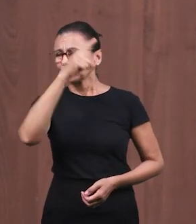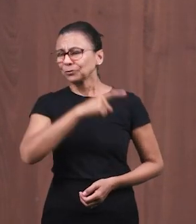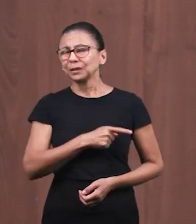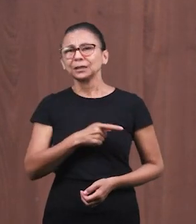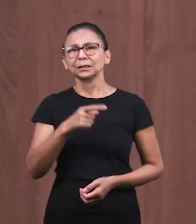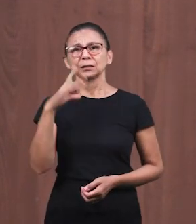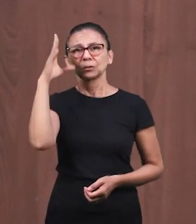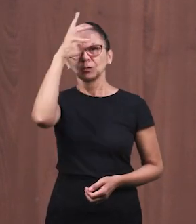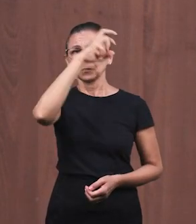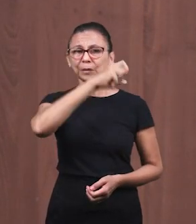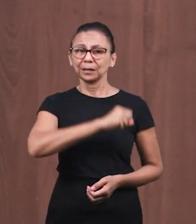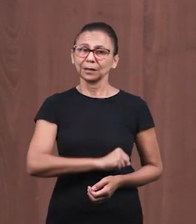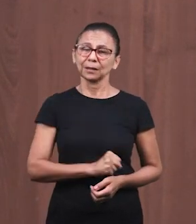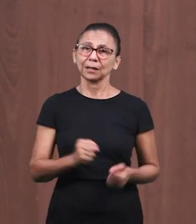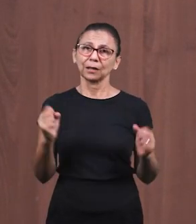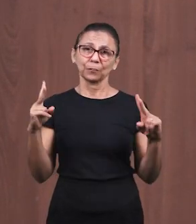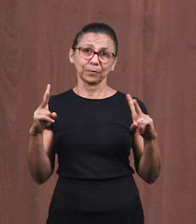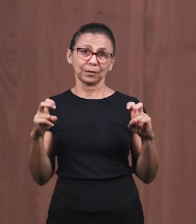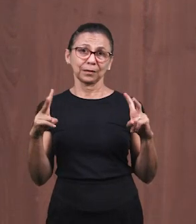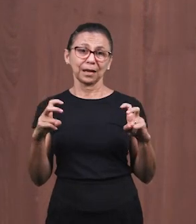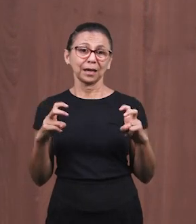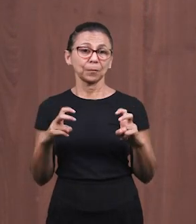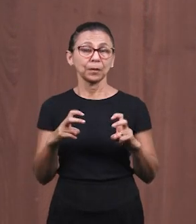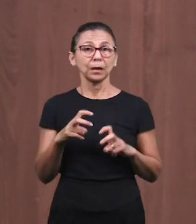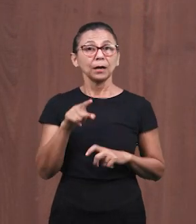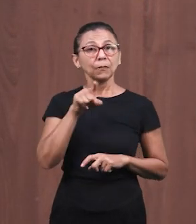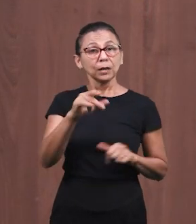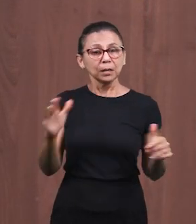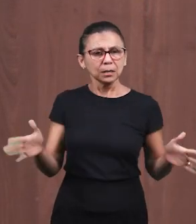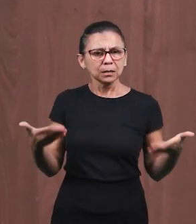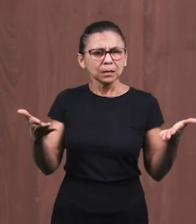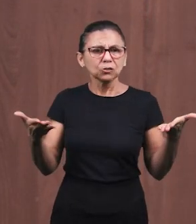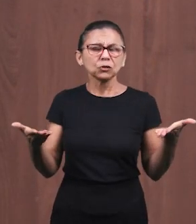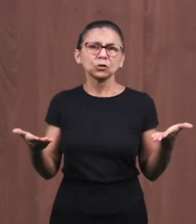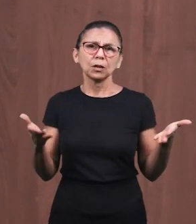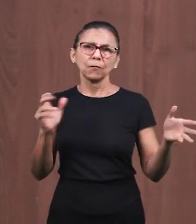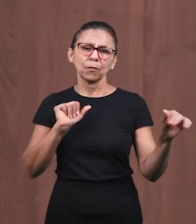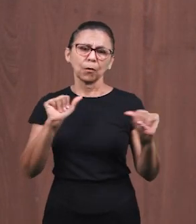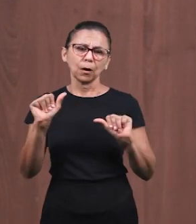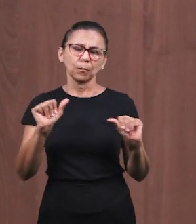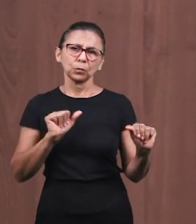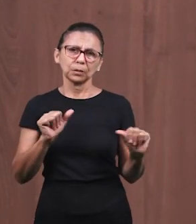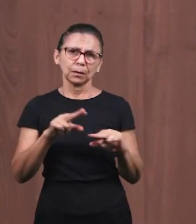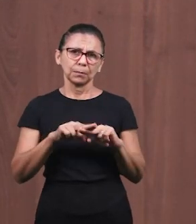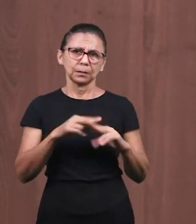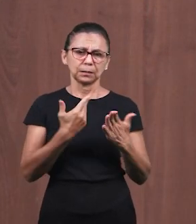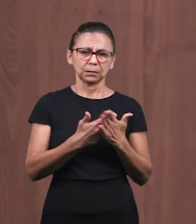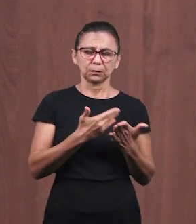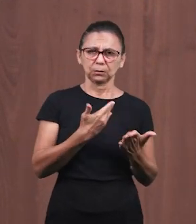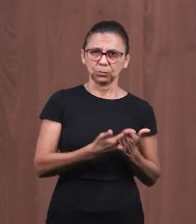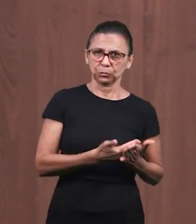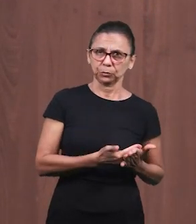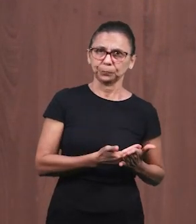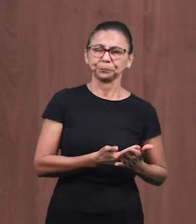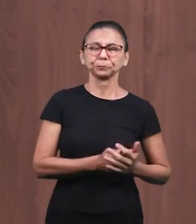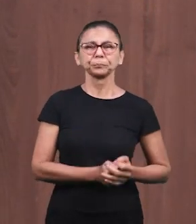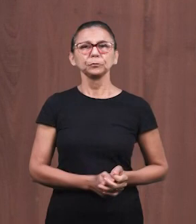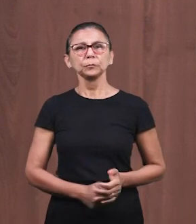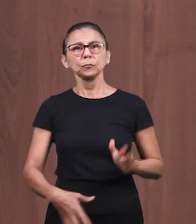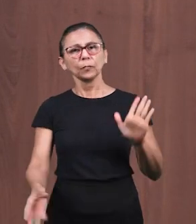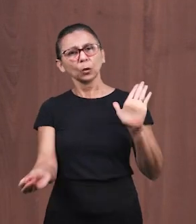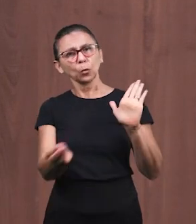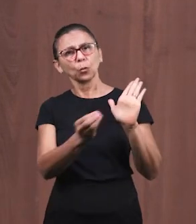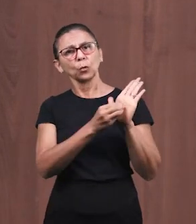para compreender determinado tema, incentive-o a mudar o modo como está estudando. Estudar